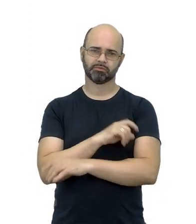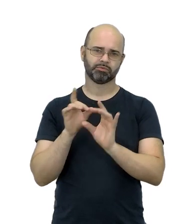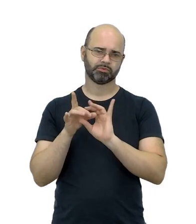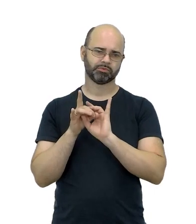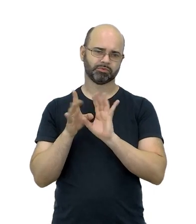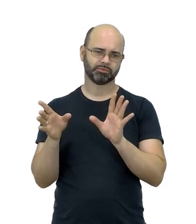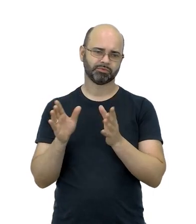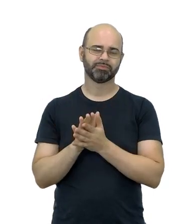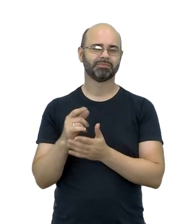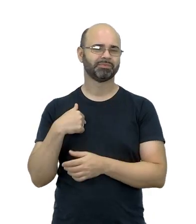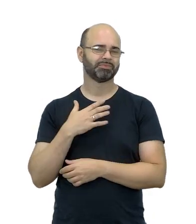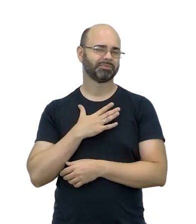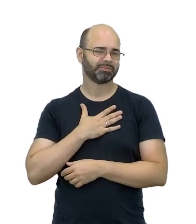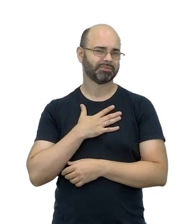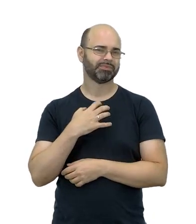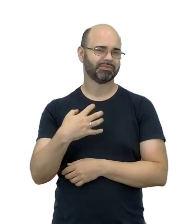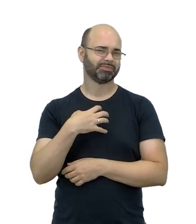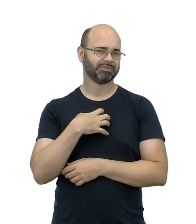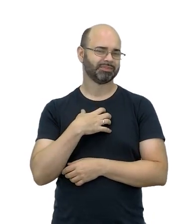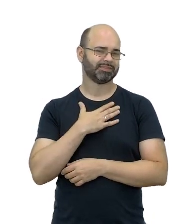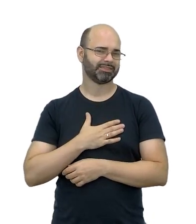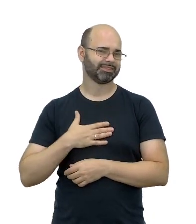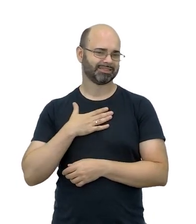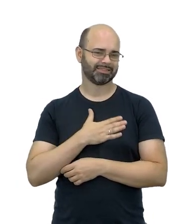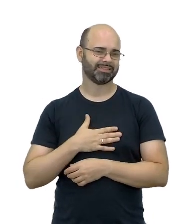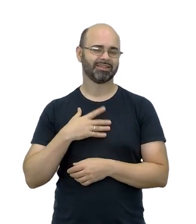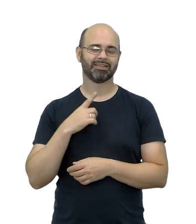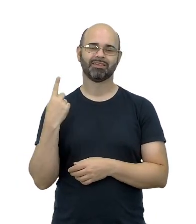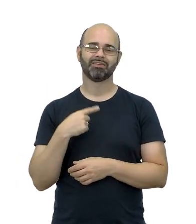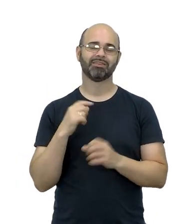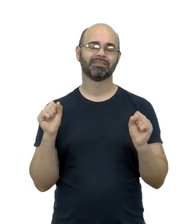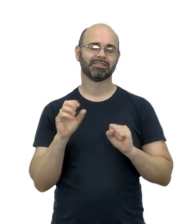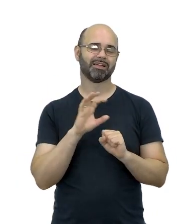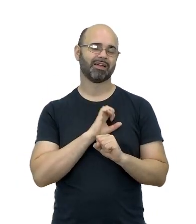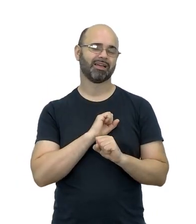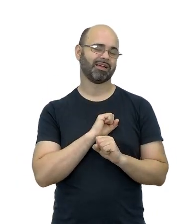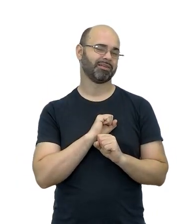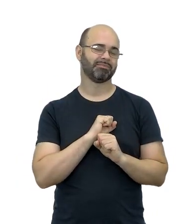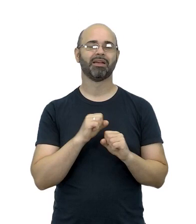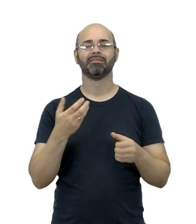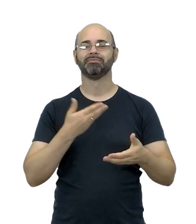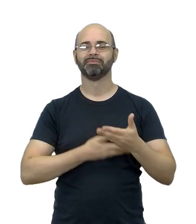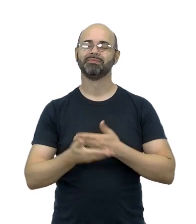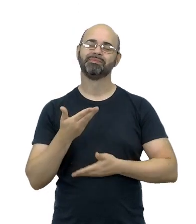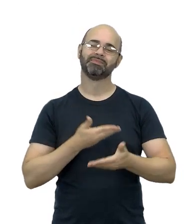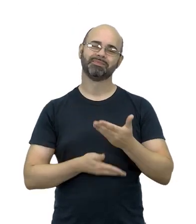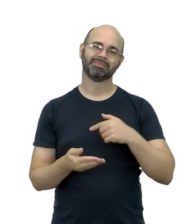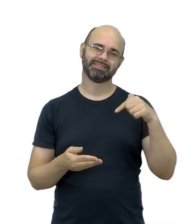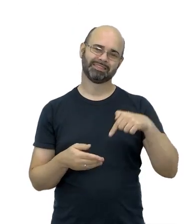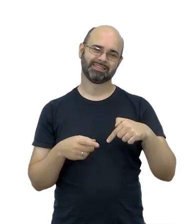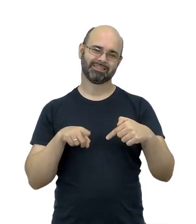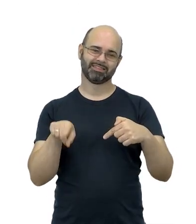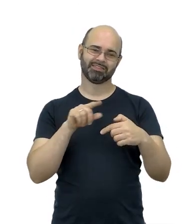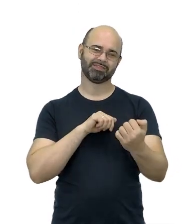acho que é bacana, né? Acho que vocês vão gostar e a gente vai amar ainda poder ter essa interação aqui junto com